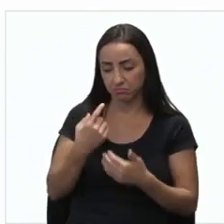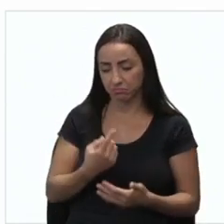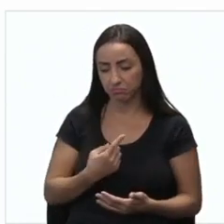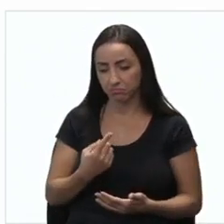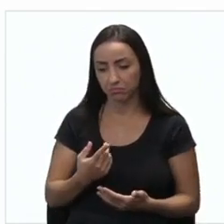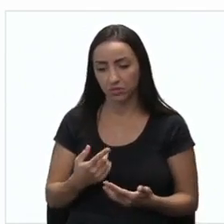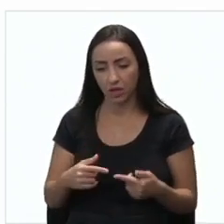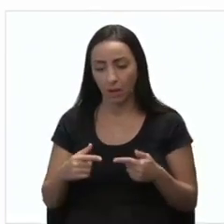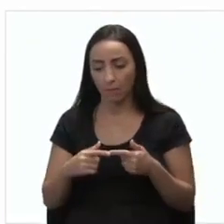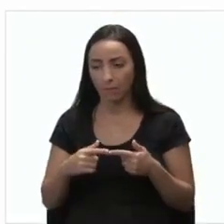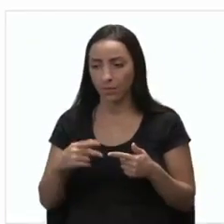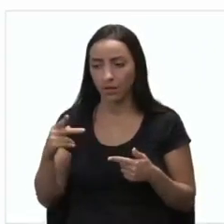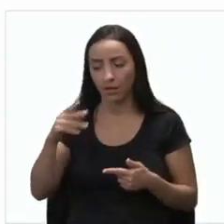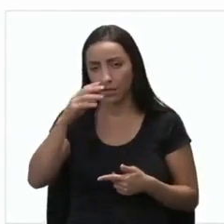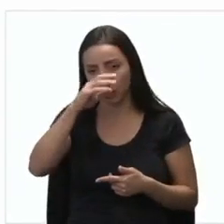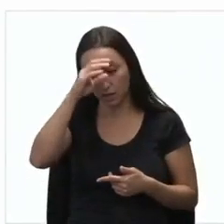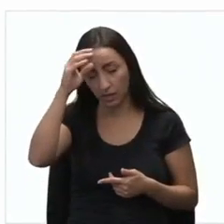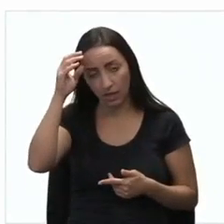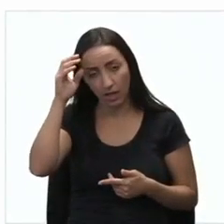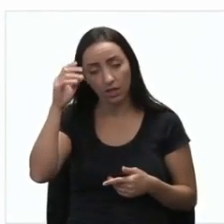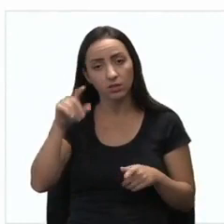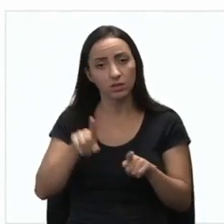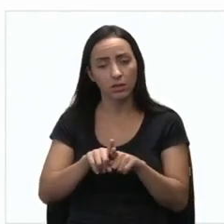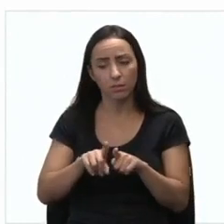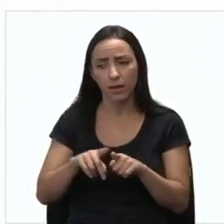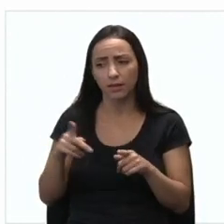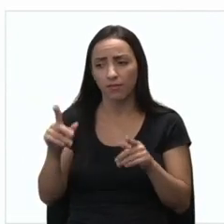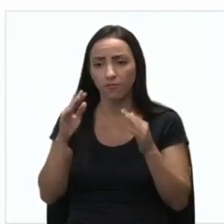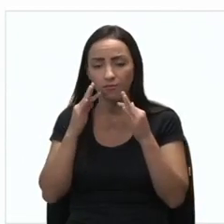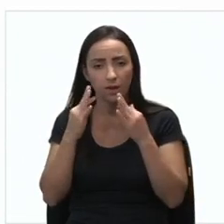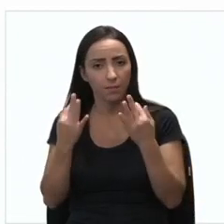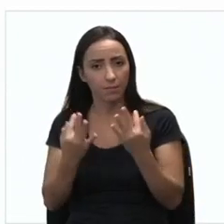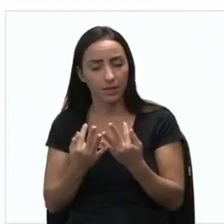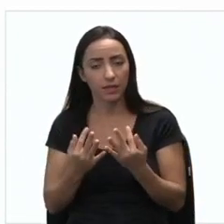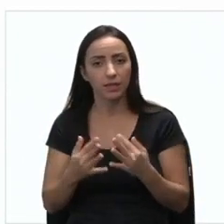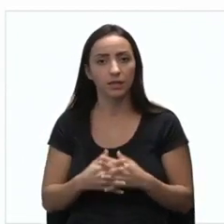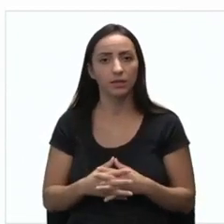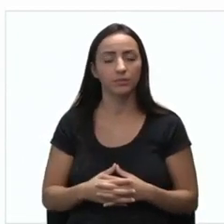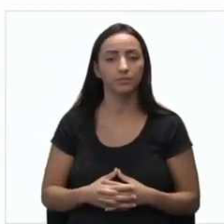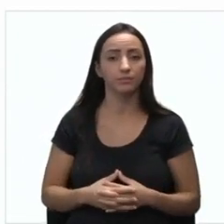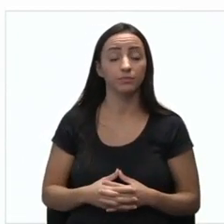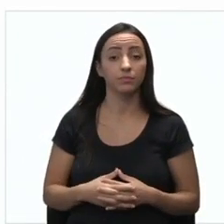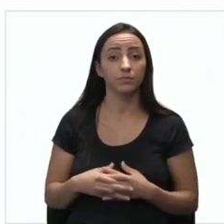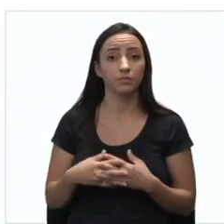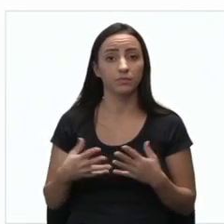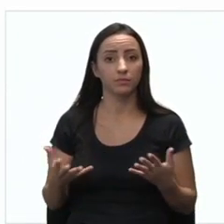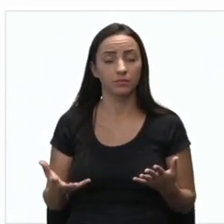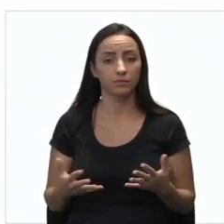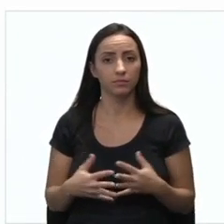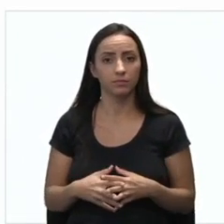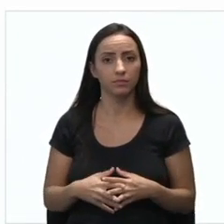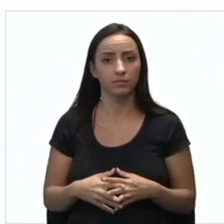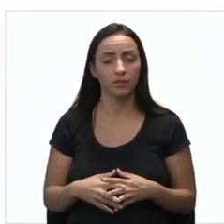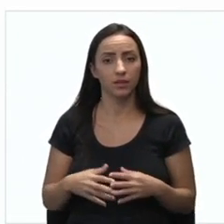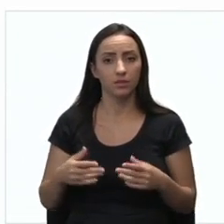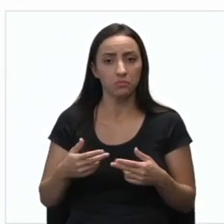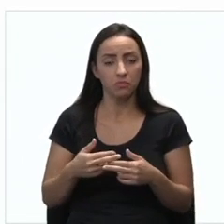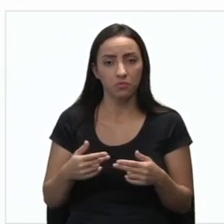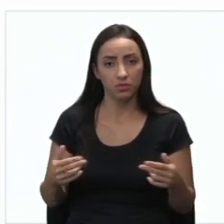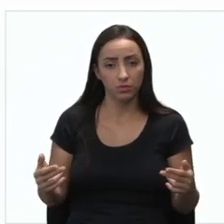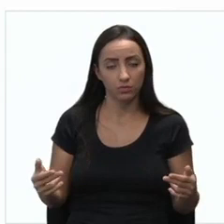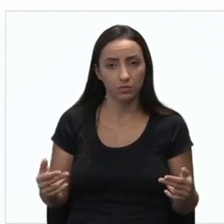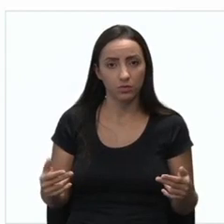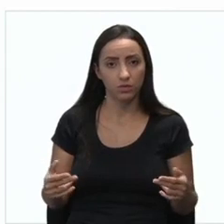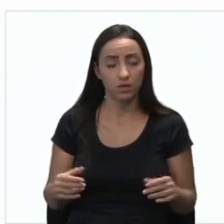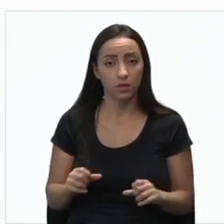aí com a identidade familiar, por exemplo, né? E veja, os fatores